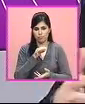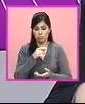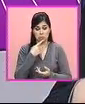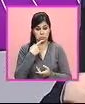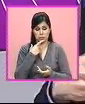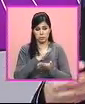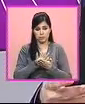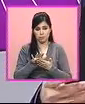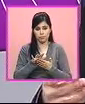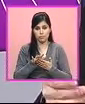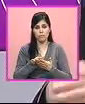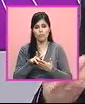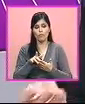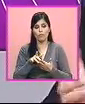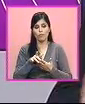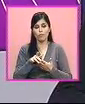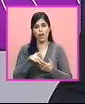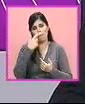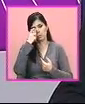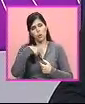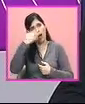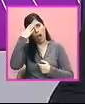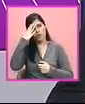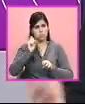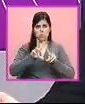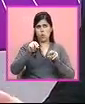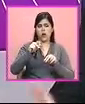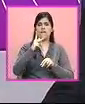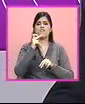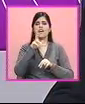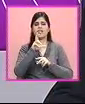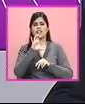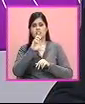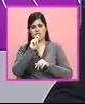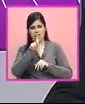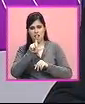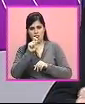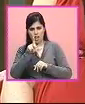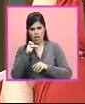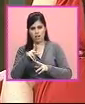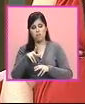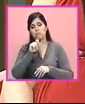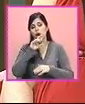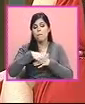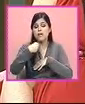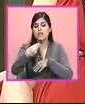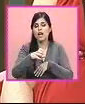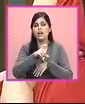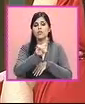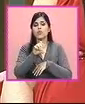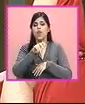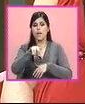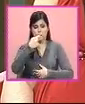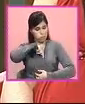infecção. Essa pessoa que pensa que nunca teve varicela já pode ter zona. Pode ter tido contato infecção, com o vírus